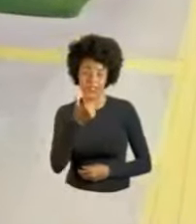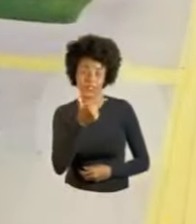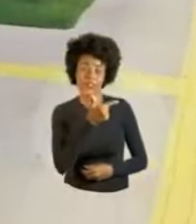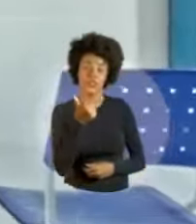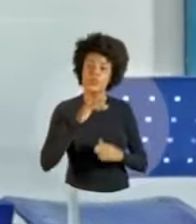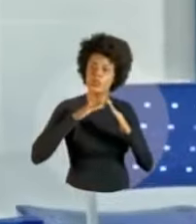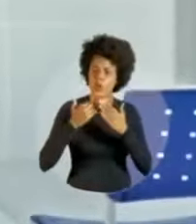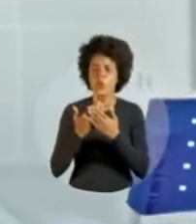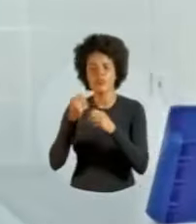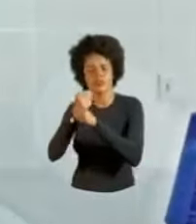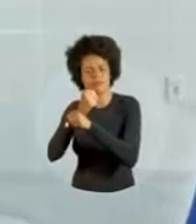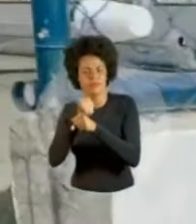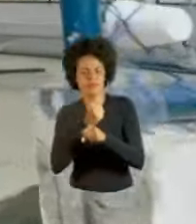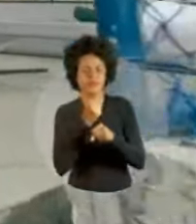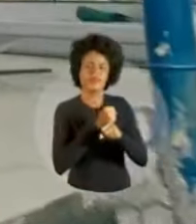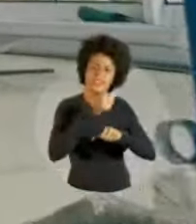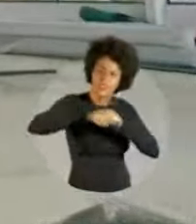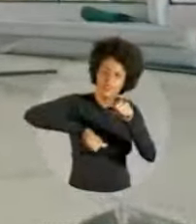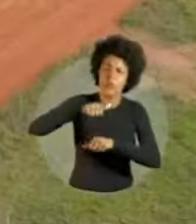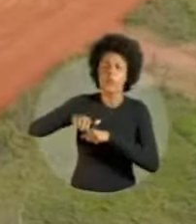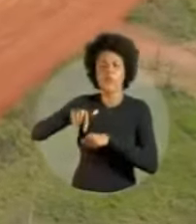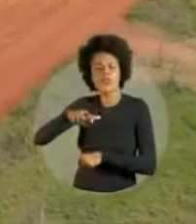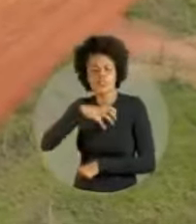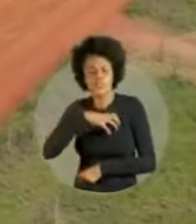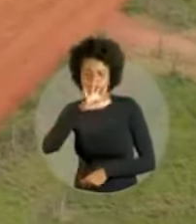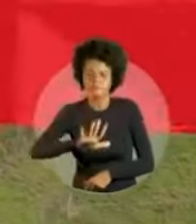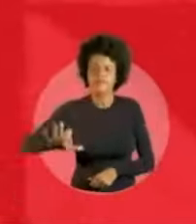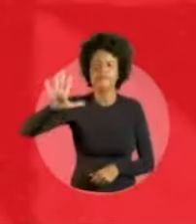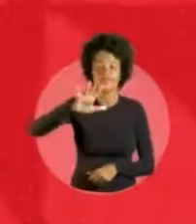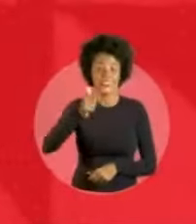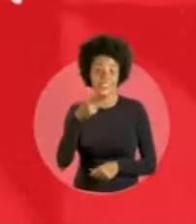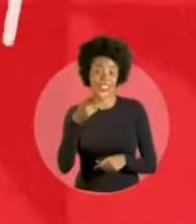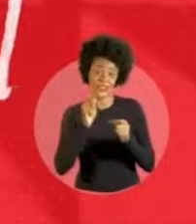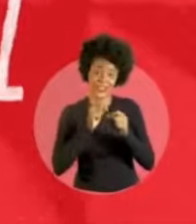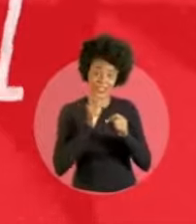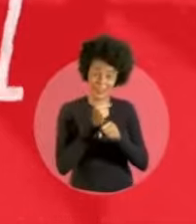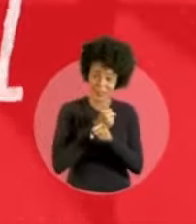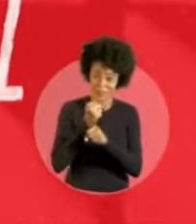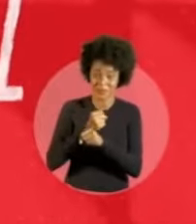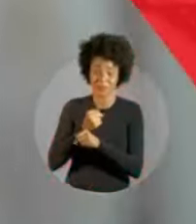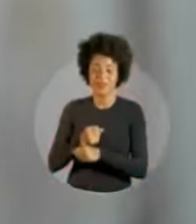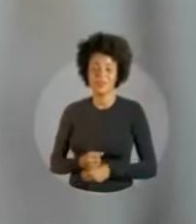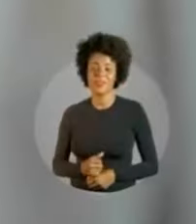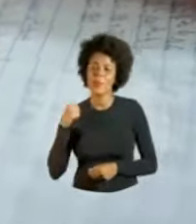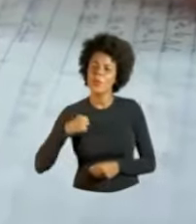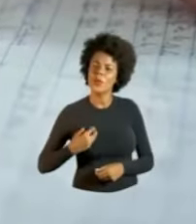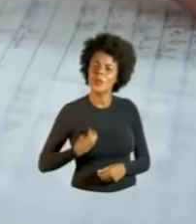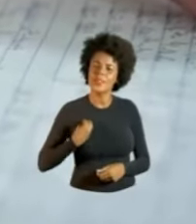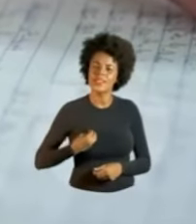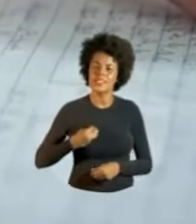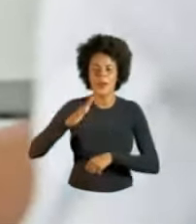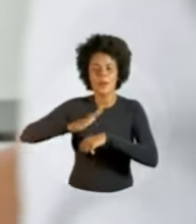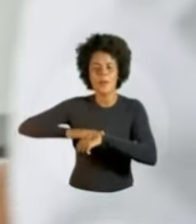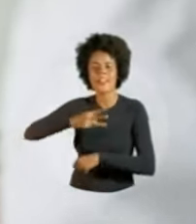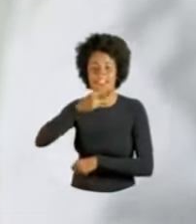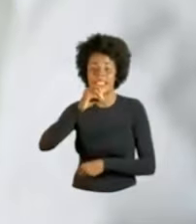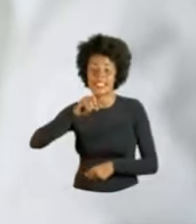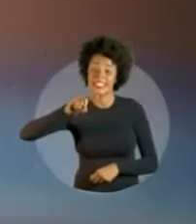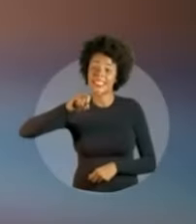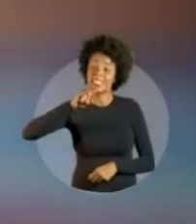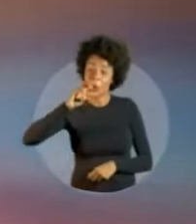722 escolas foram construídas e reformadas em todo o estado. Foi o 13 que fez. Bolsa Presença para mais de